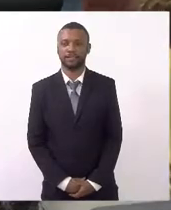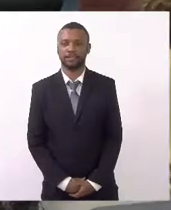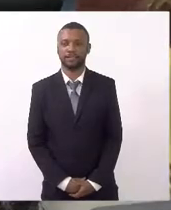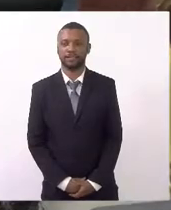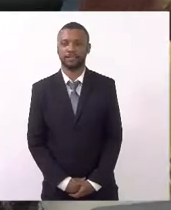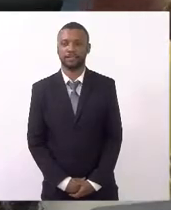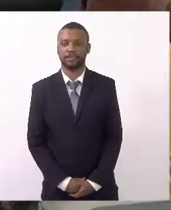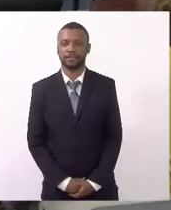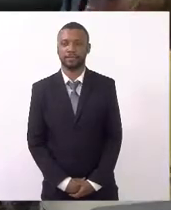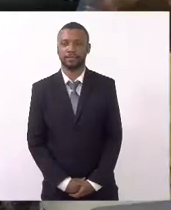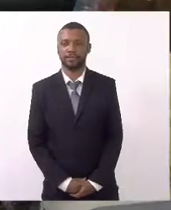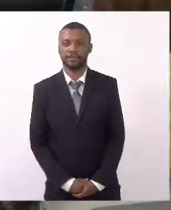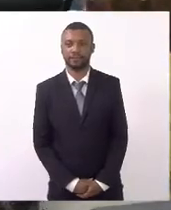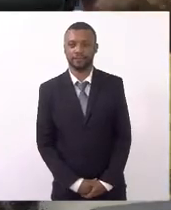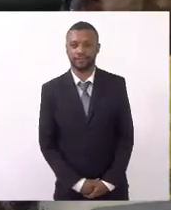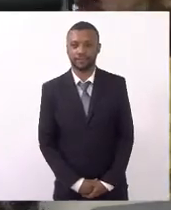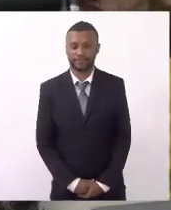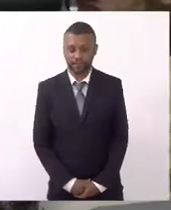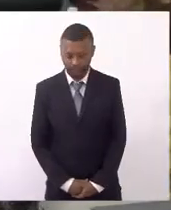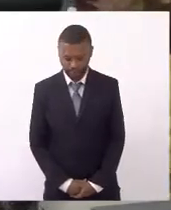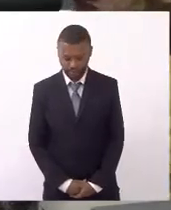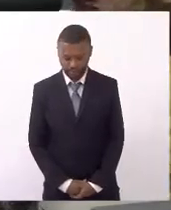E aí